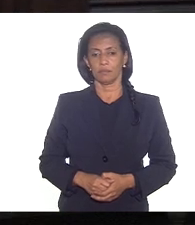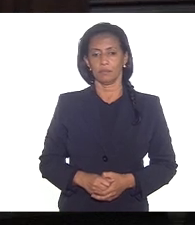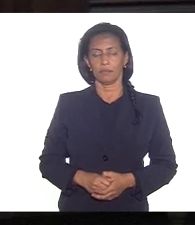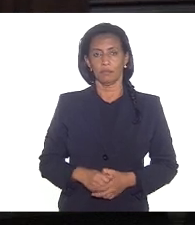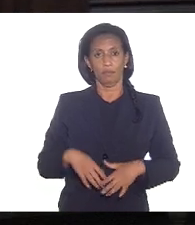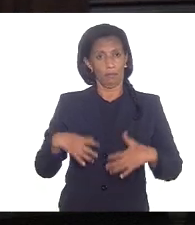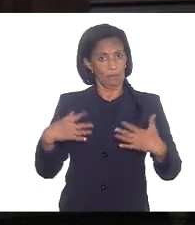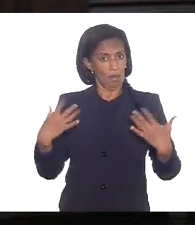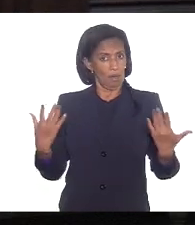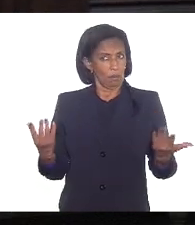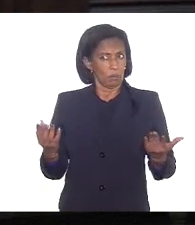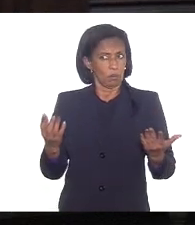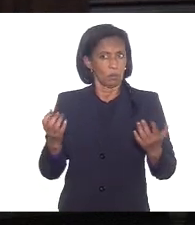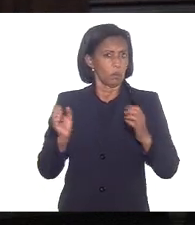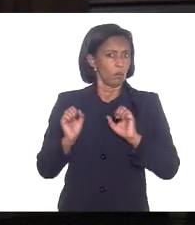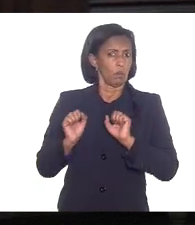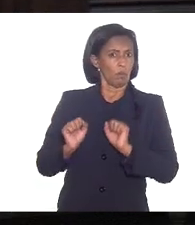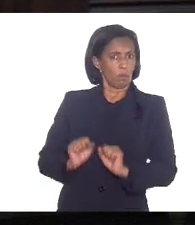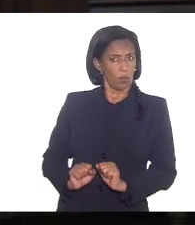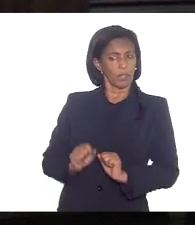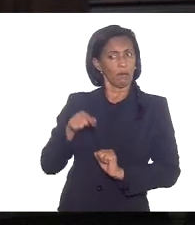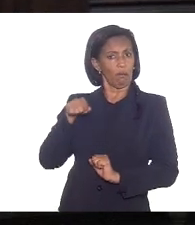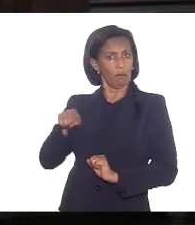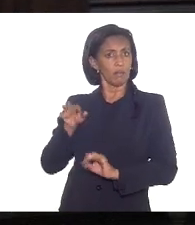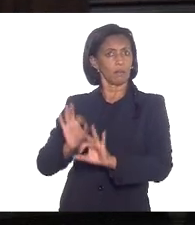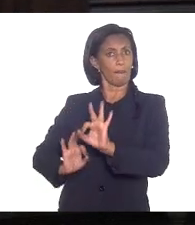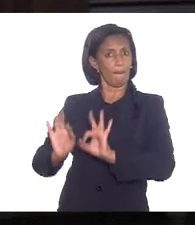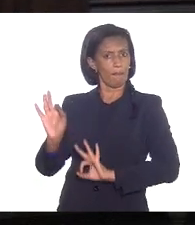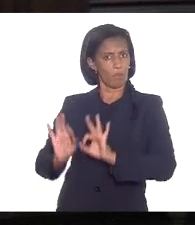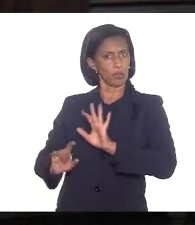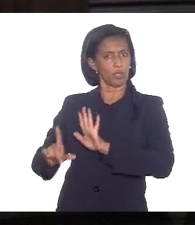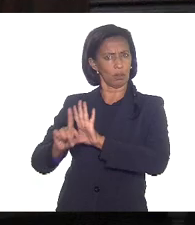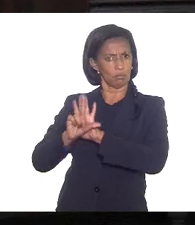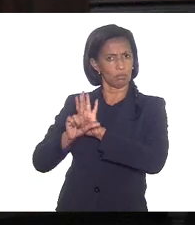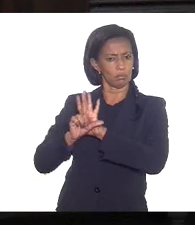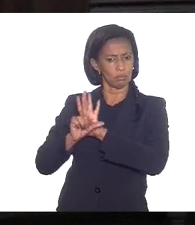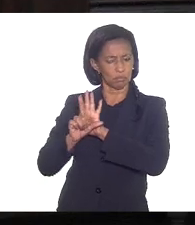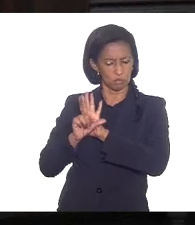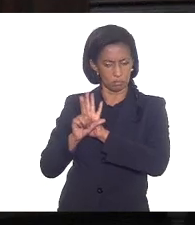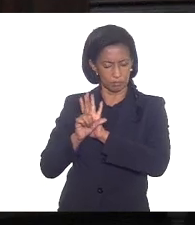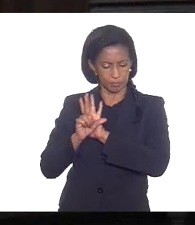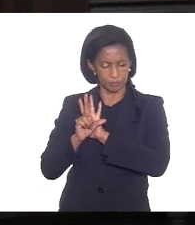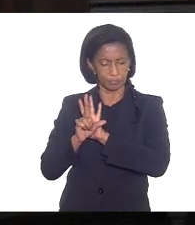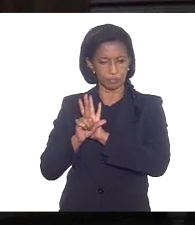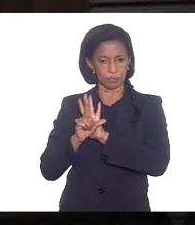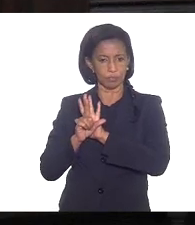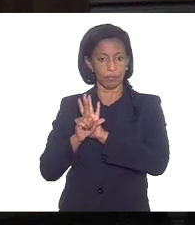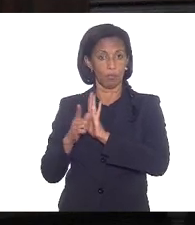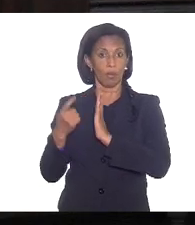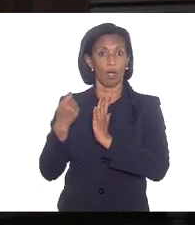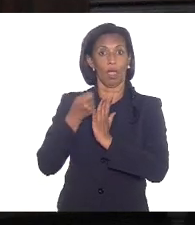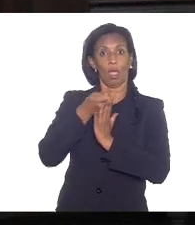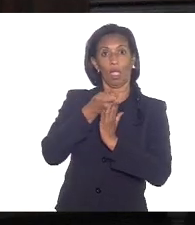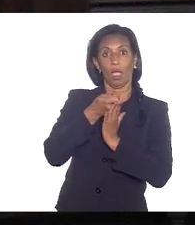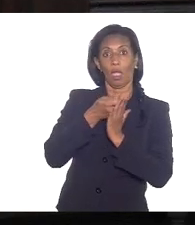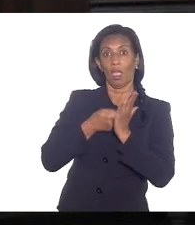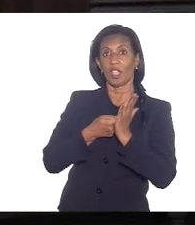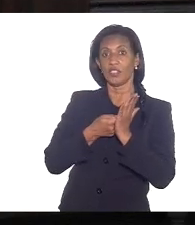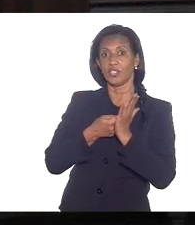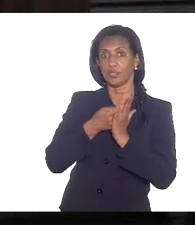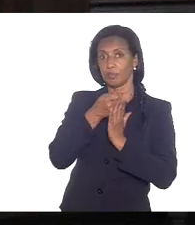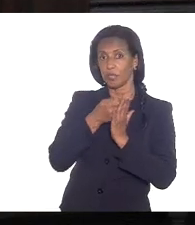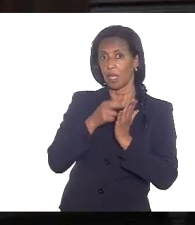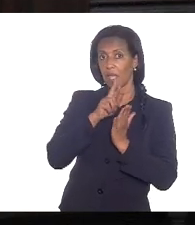poderia pa este projeto de lei afetando o regime de recuperação